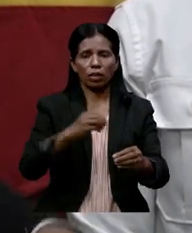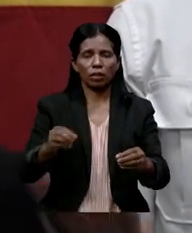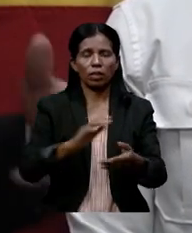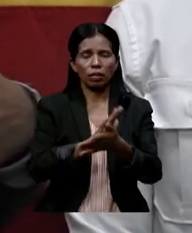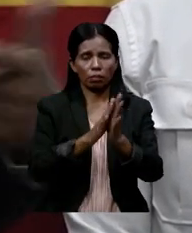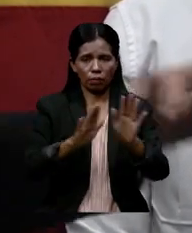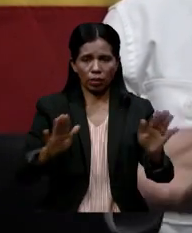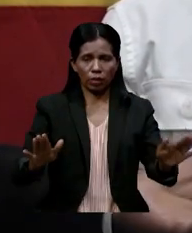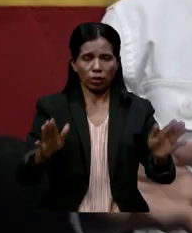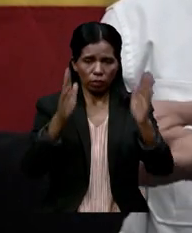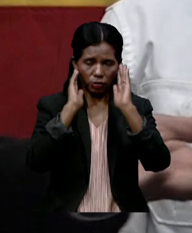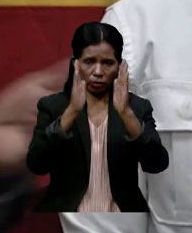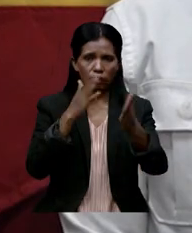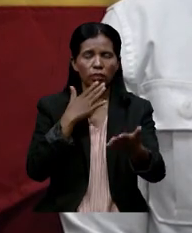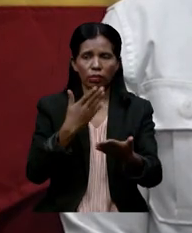no próspero.